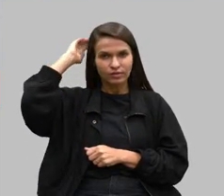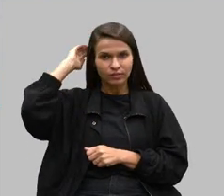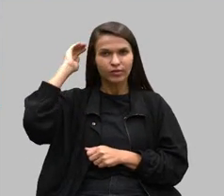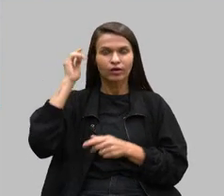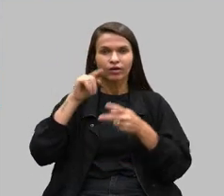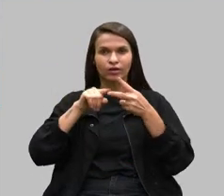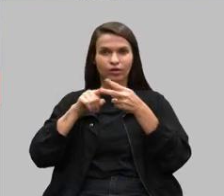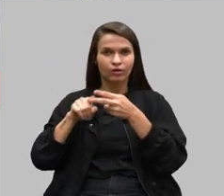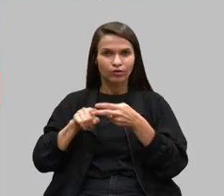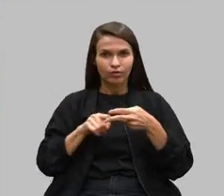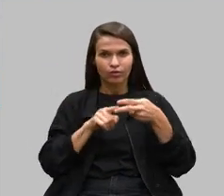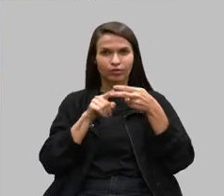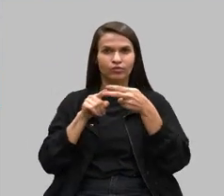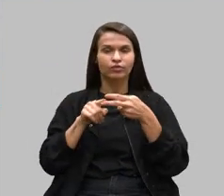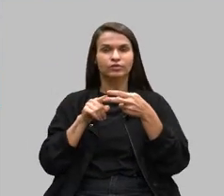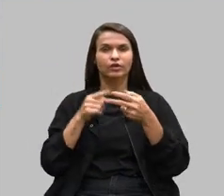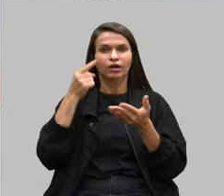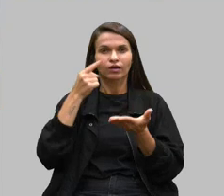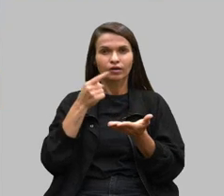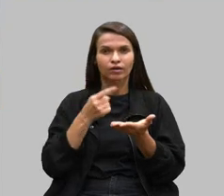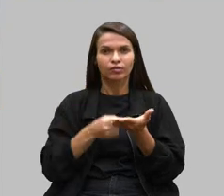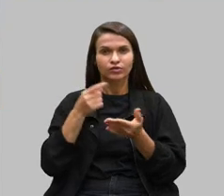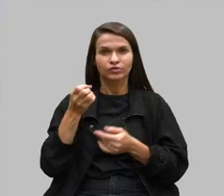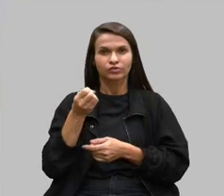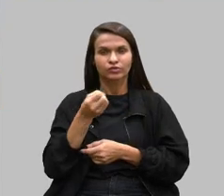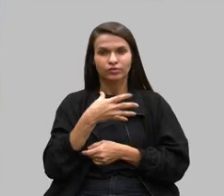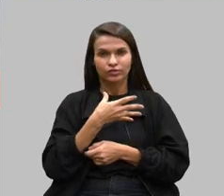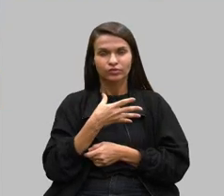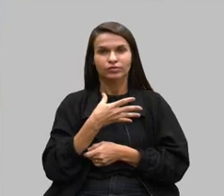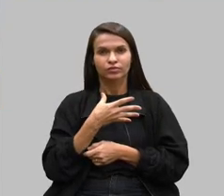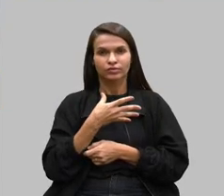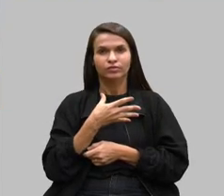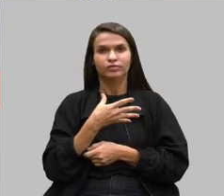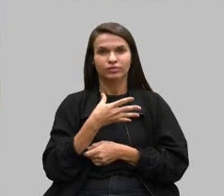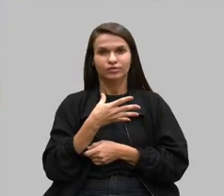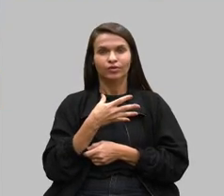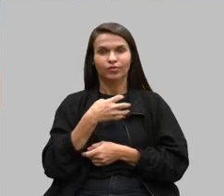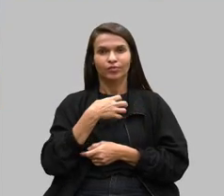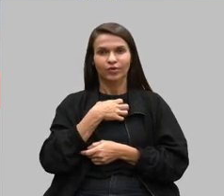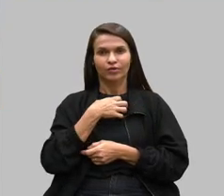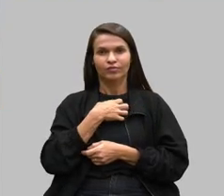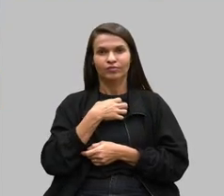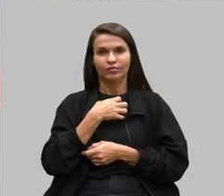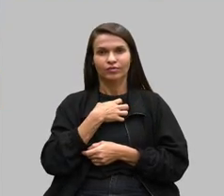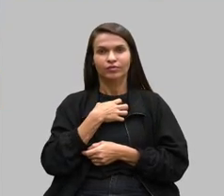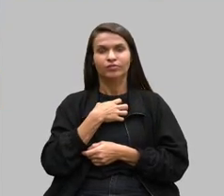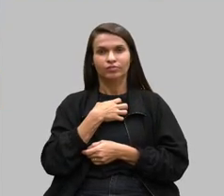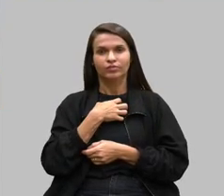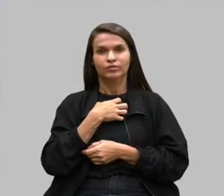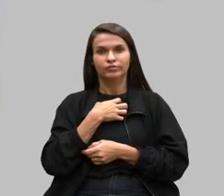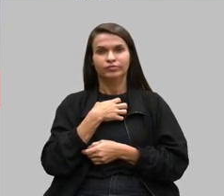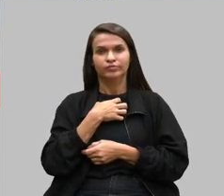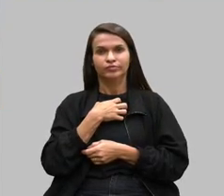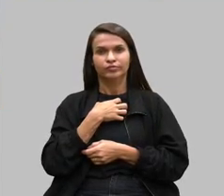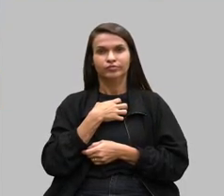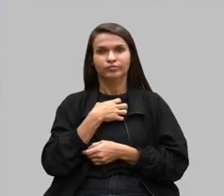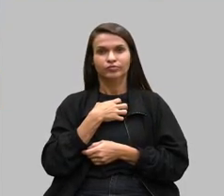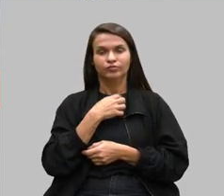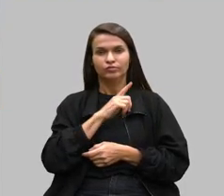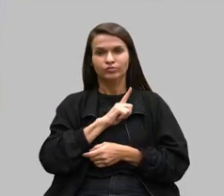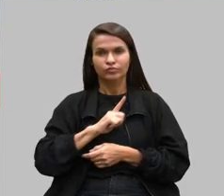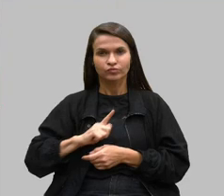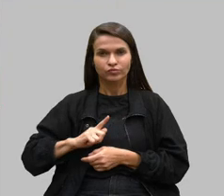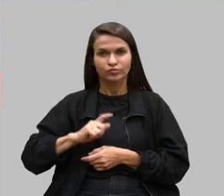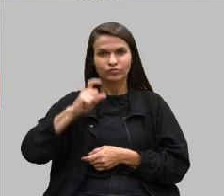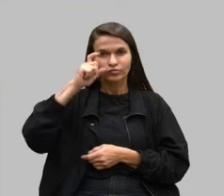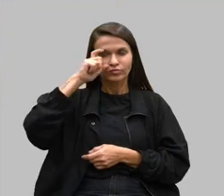as injustiças e essa repactuação é uma forma disto né então a gente quando tem o governo Zema